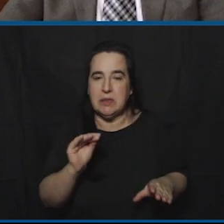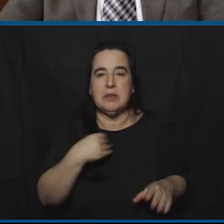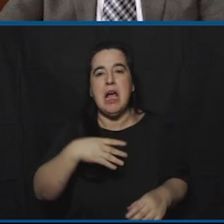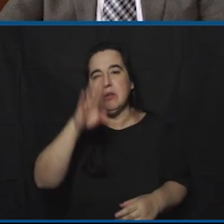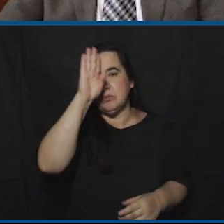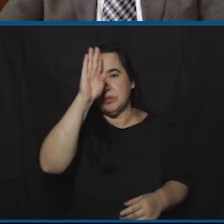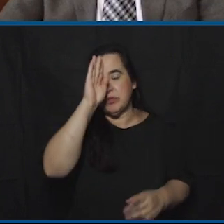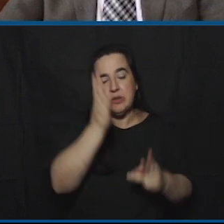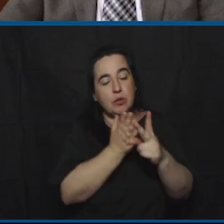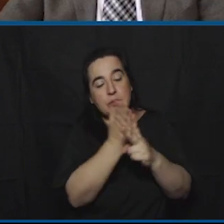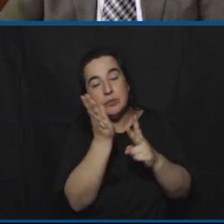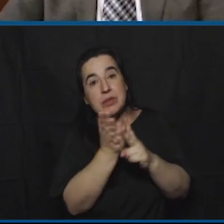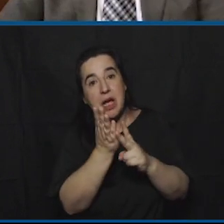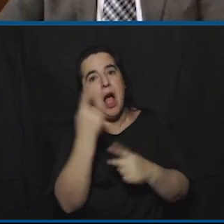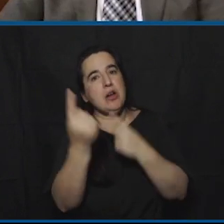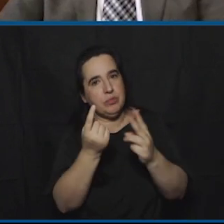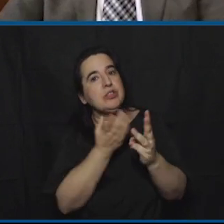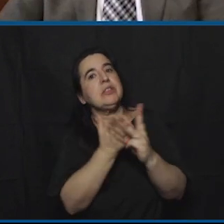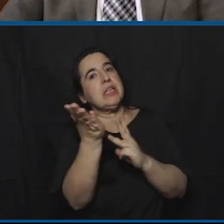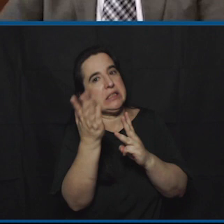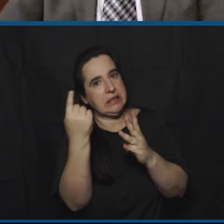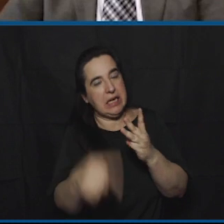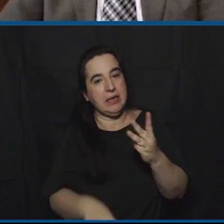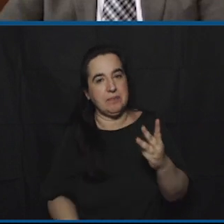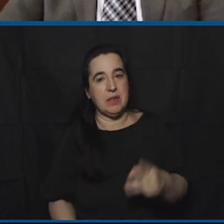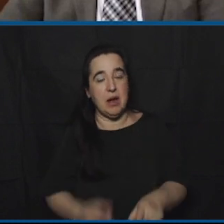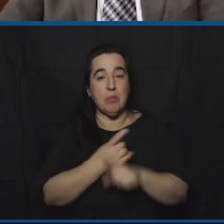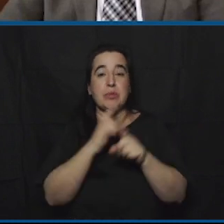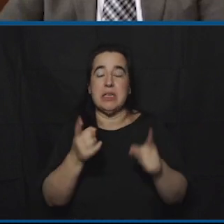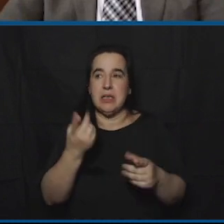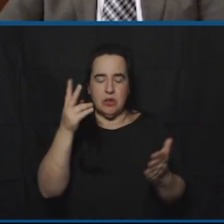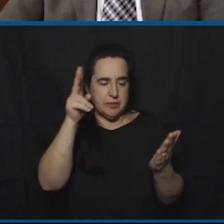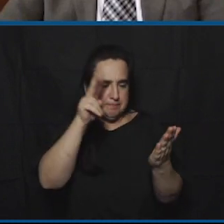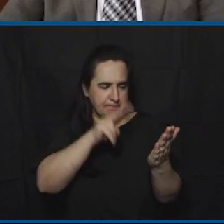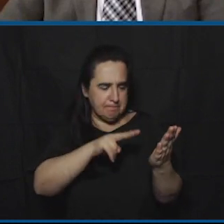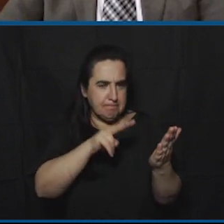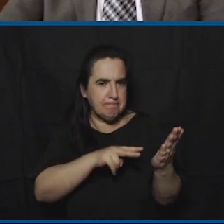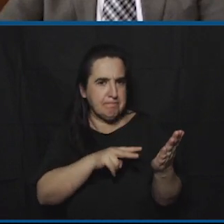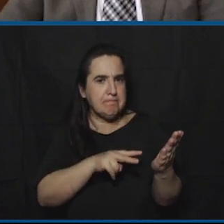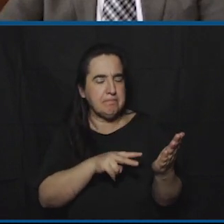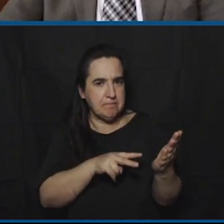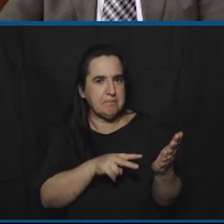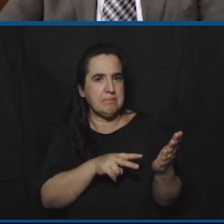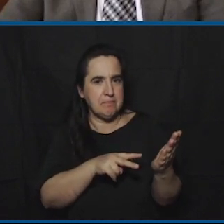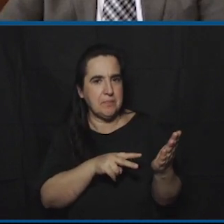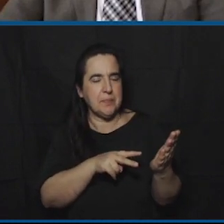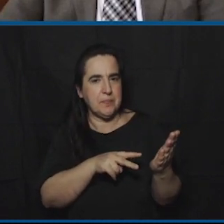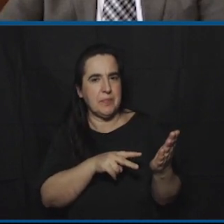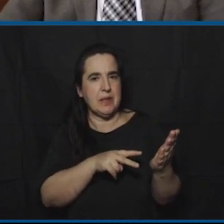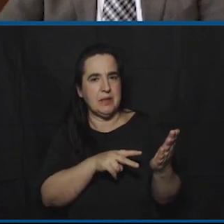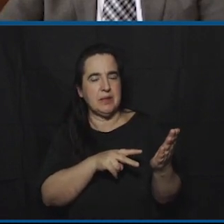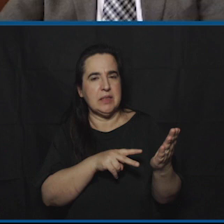falávamos em profecias com duplo sentido, eu vou dizer com triplo sentido. Porque nós olhamos para aqui e vemos não só